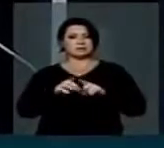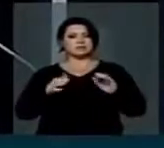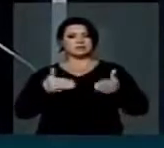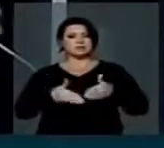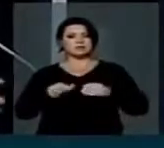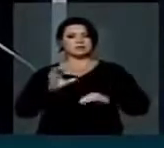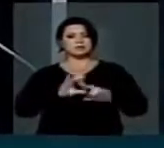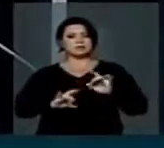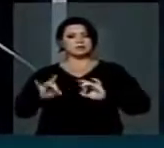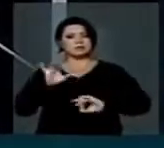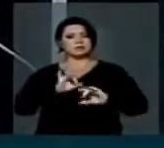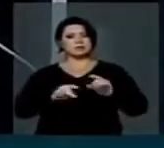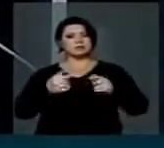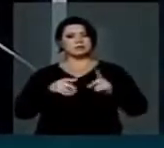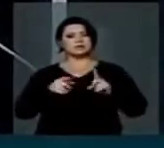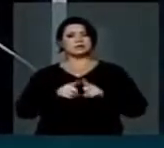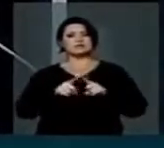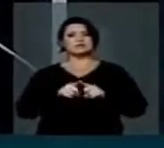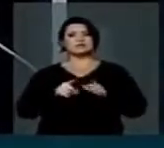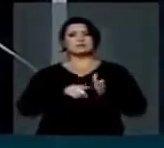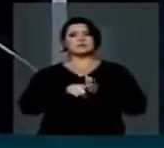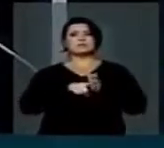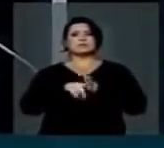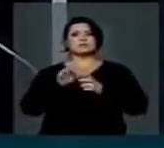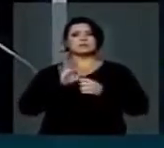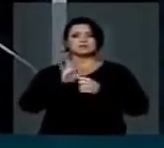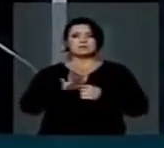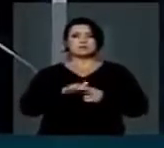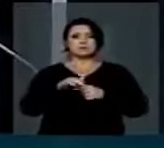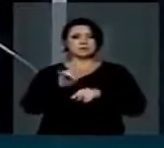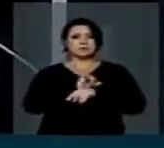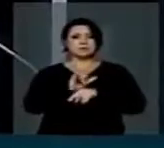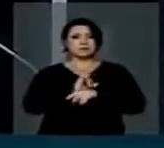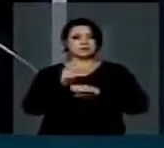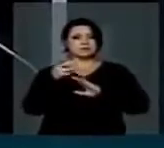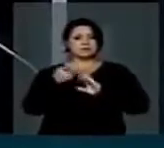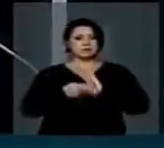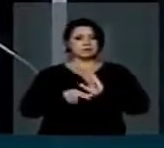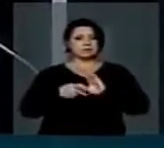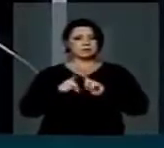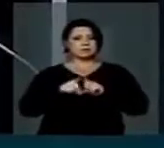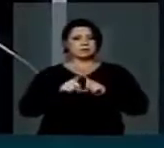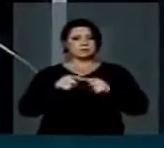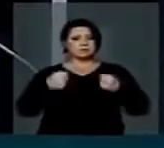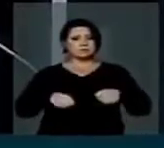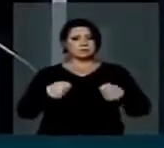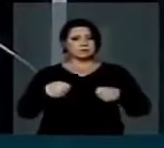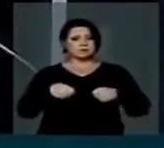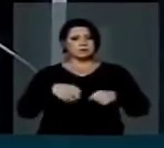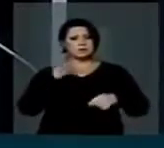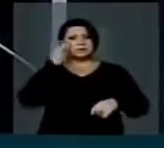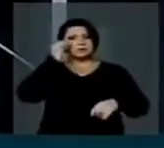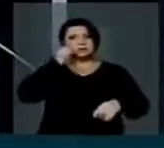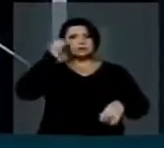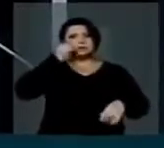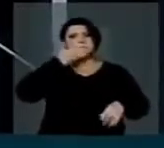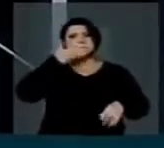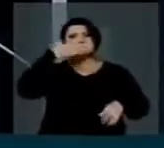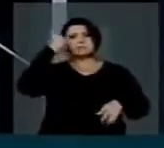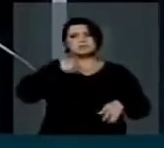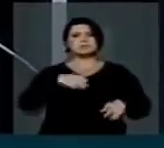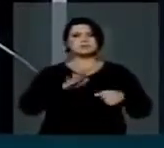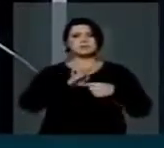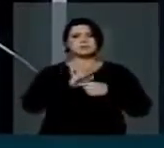Comissão Parlamentar Mista de Inquérito apresentou um conjunto de projetos que pudesse aperfeiçoar